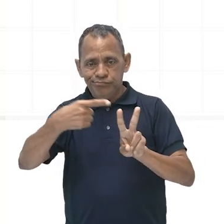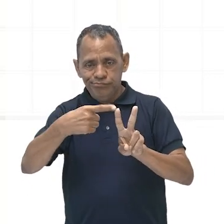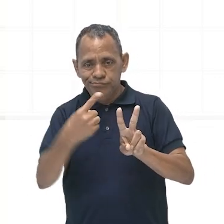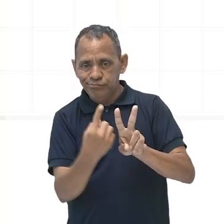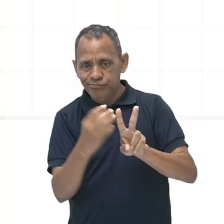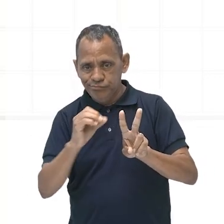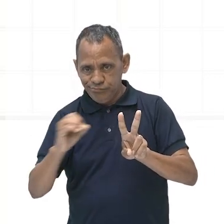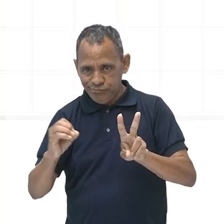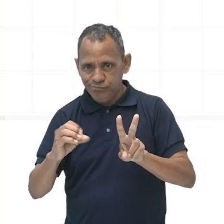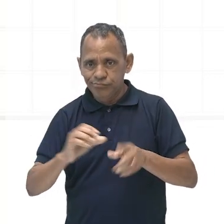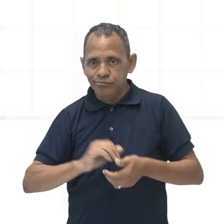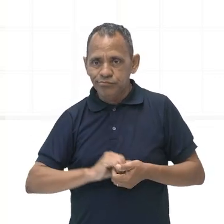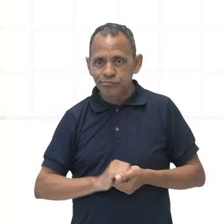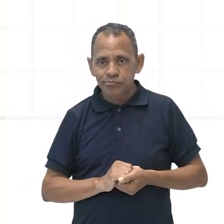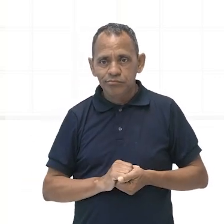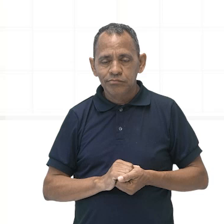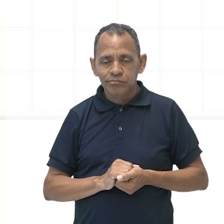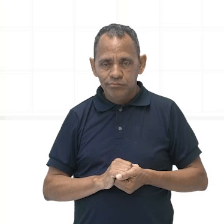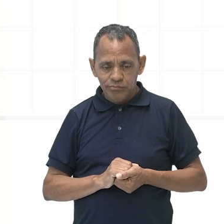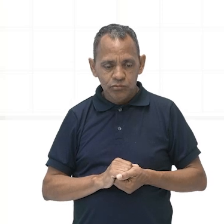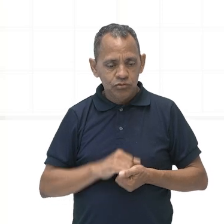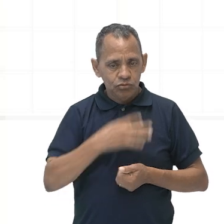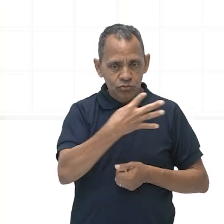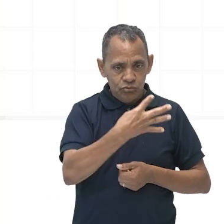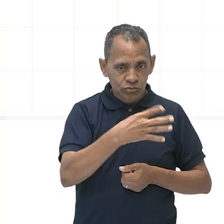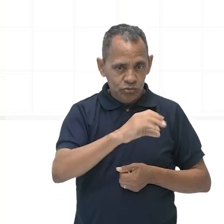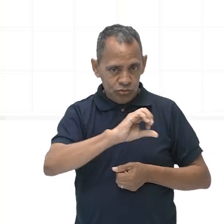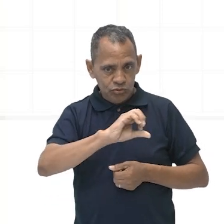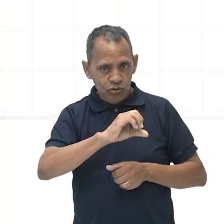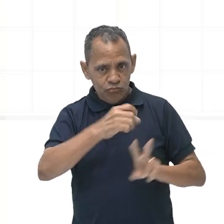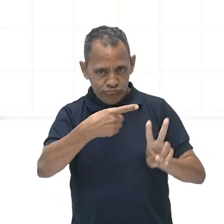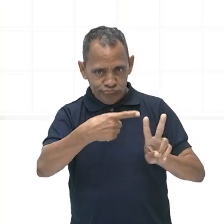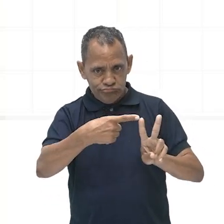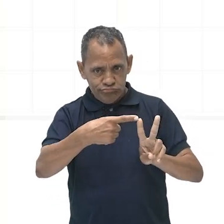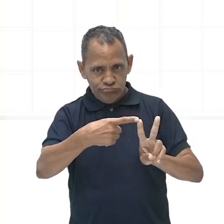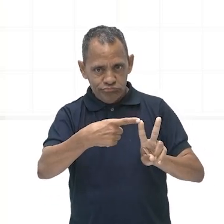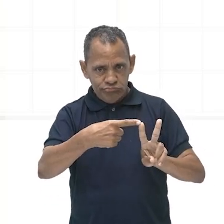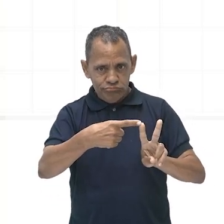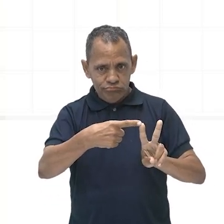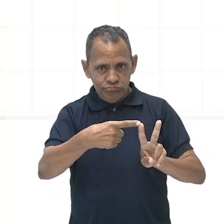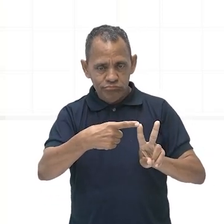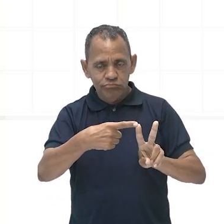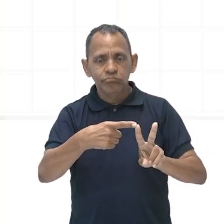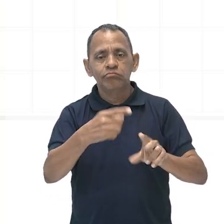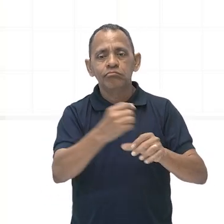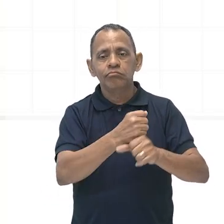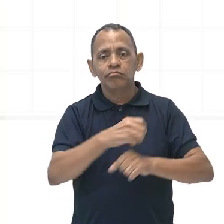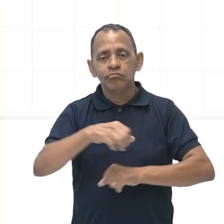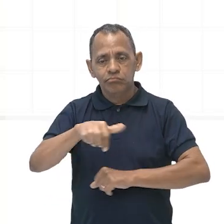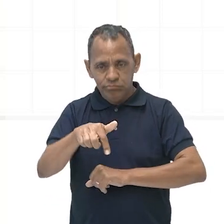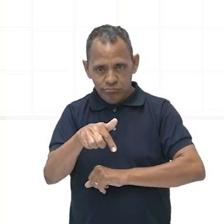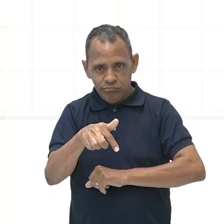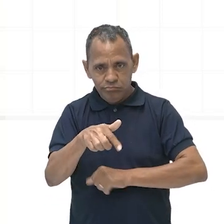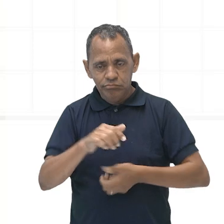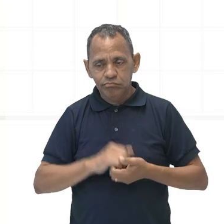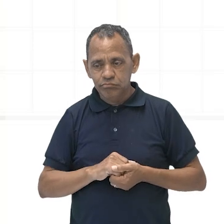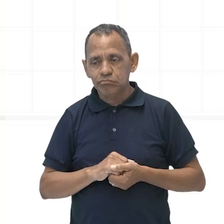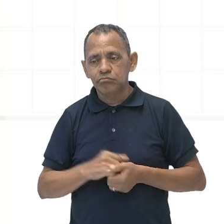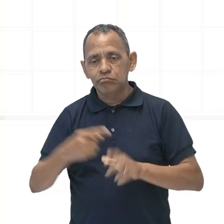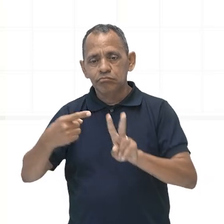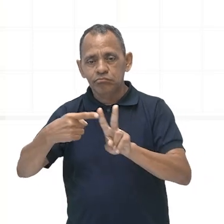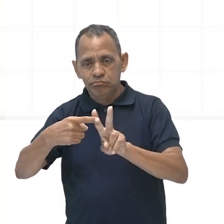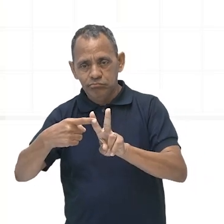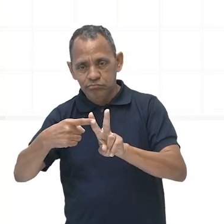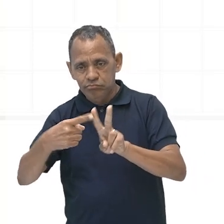essas raízes. Quanto que é a raiz quadrada de 49? Raiz quadrada de 49, 7. Raiz quadrada de 100,